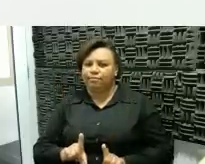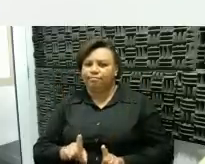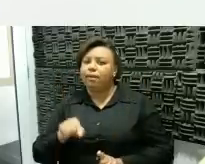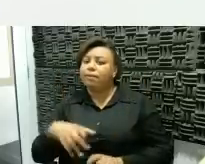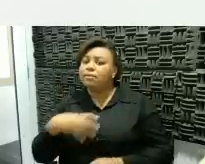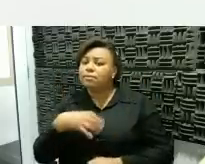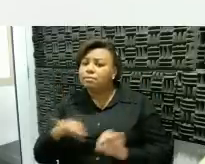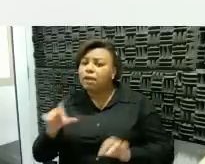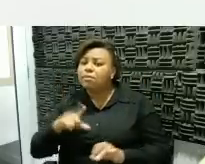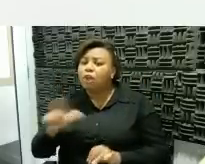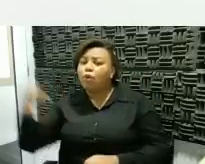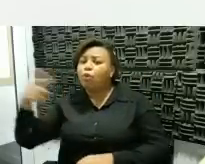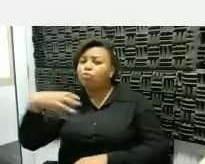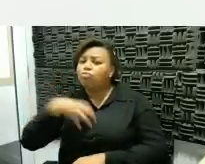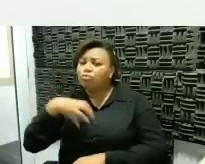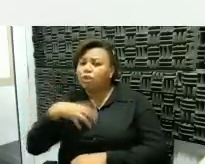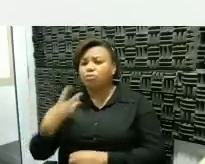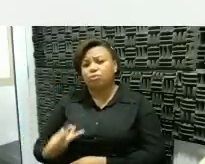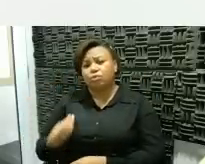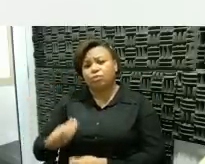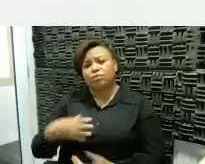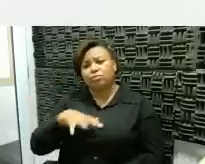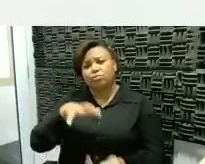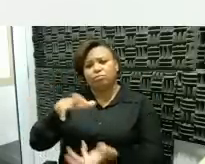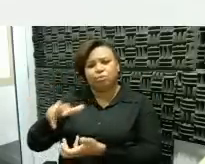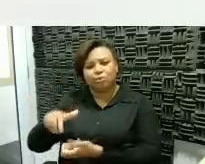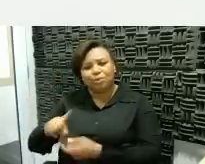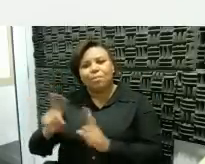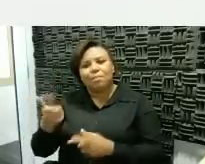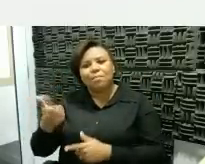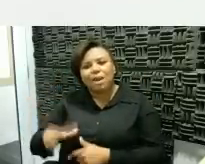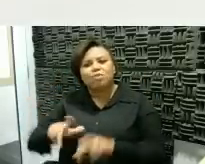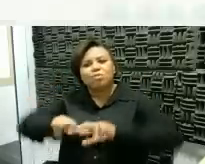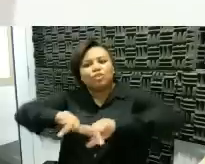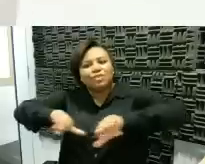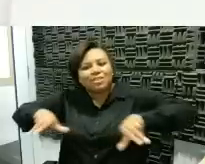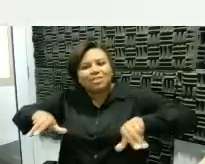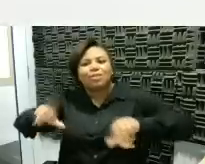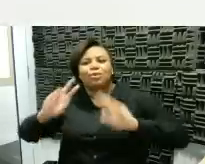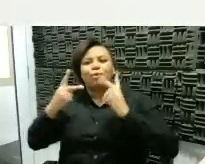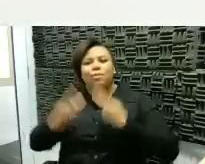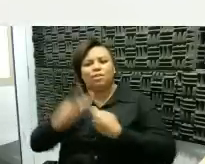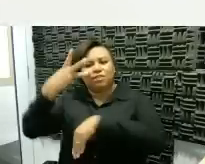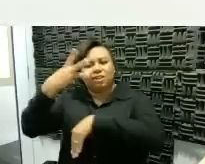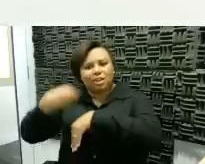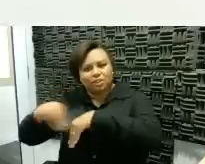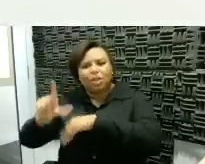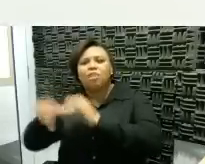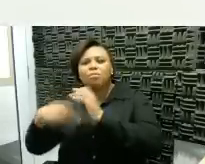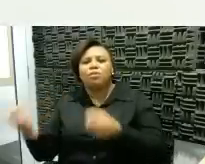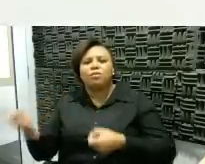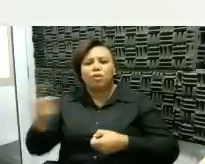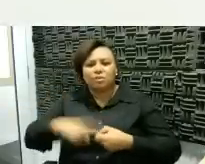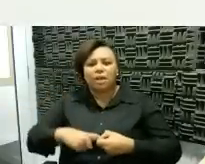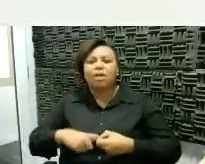estar e viver no mundo mais uma diversidade humana fica aí a dica logo logo vamos voltar para isso só quero aqui